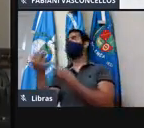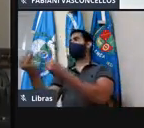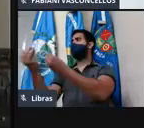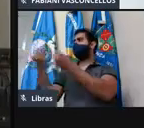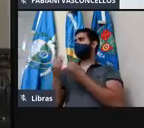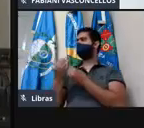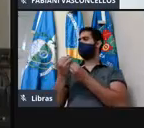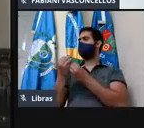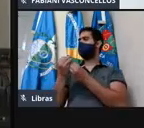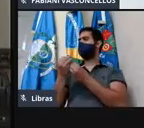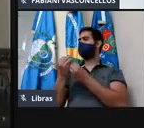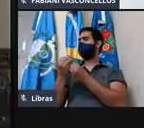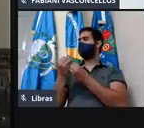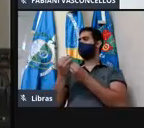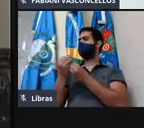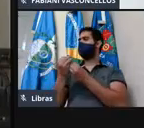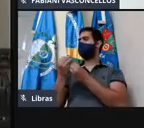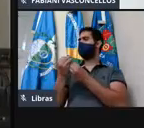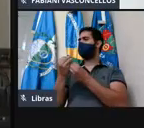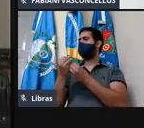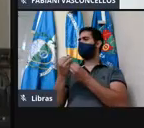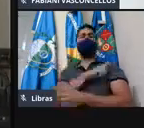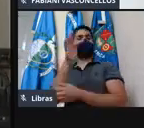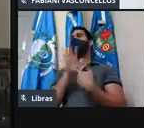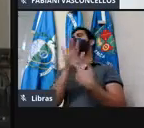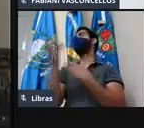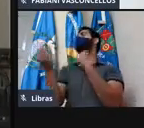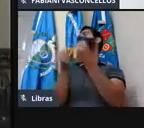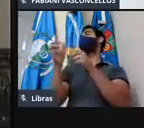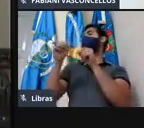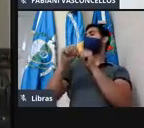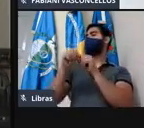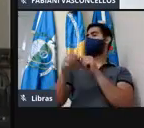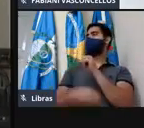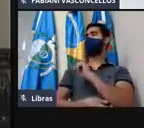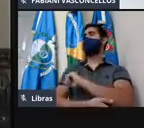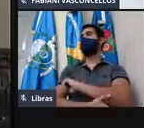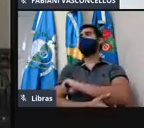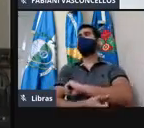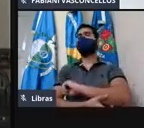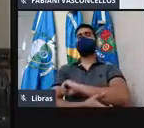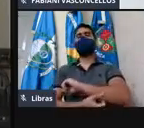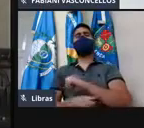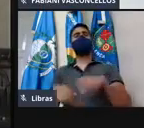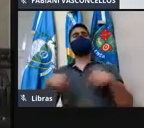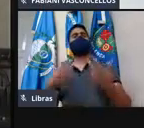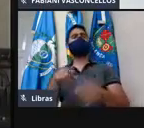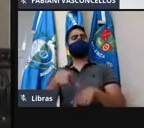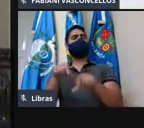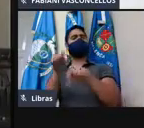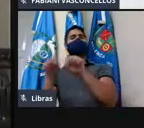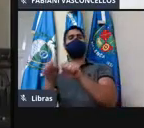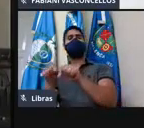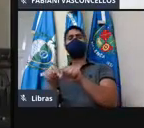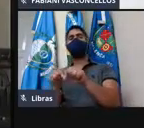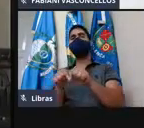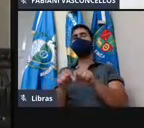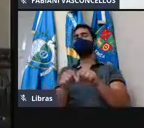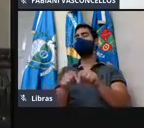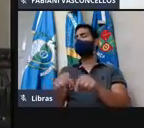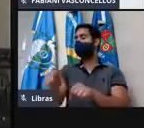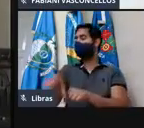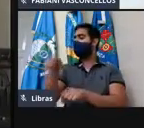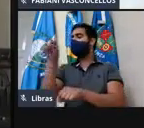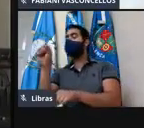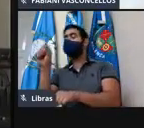que é dado pelo governo federal, para a gente mostrar como é que a gente vai fazer isso. Qual o critério para escolher os projetos, qual o critério para